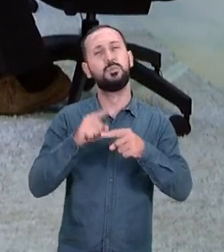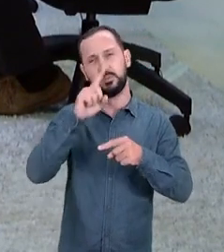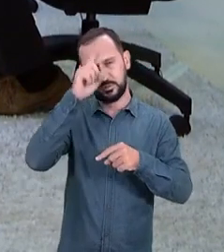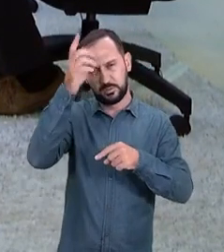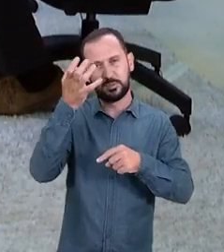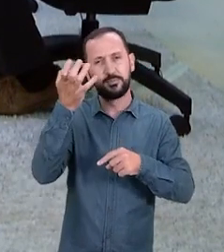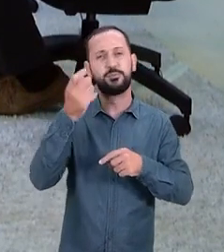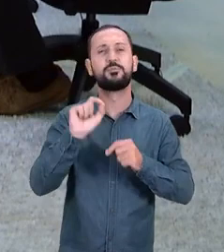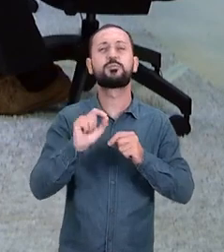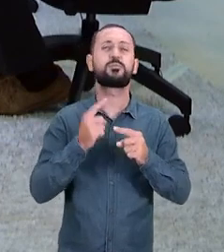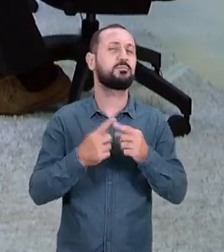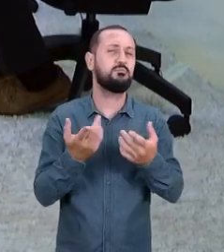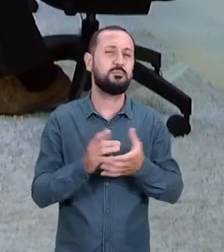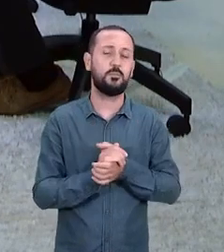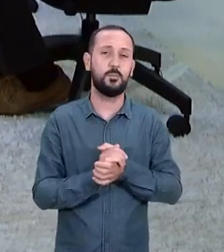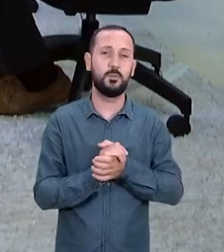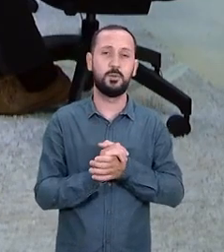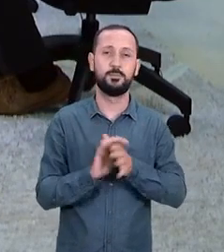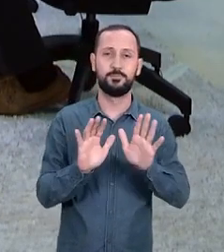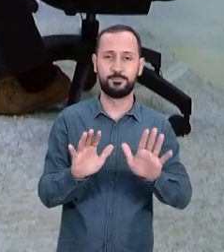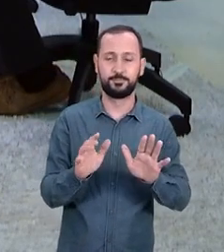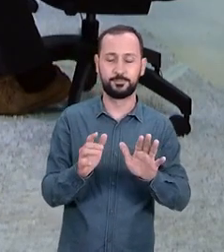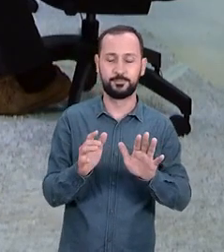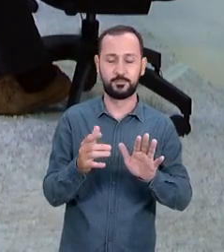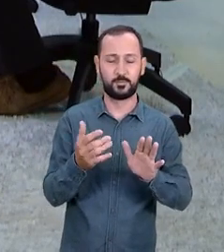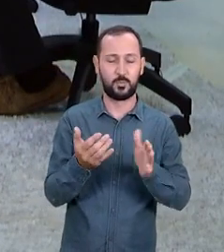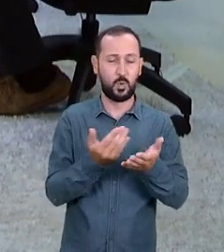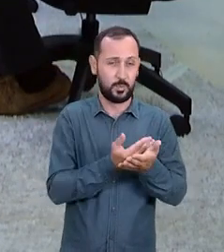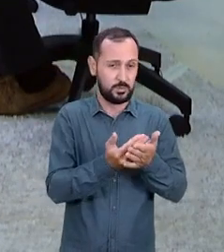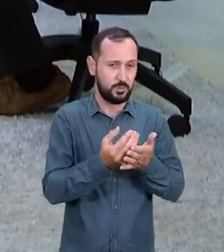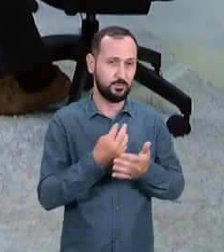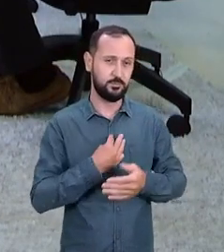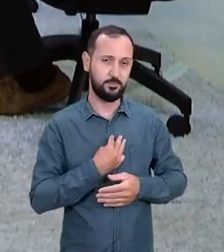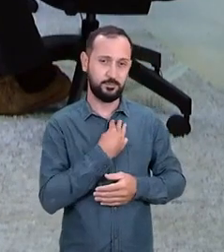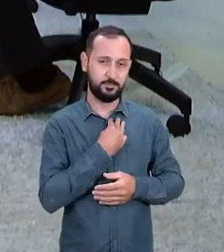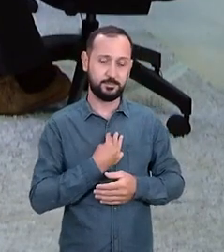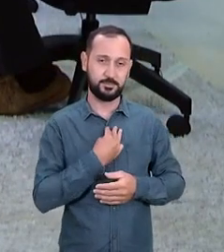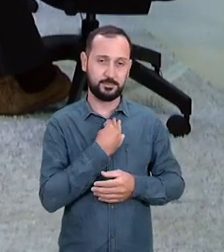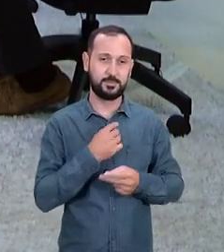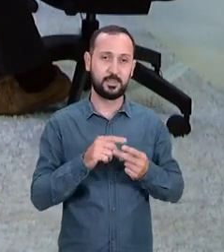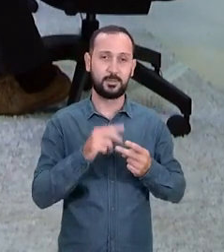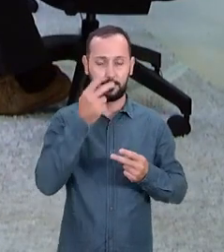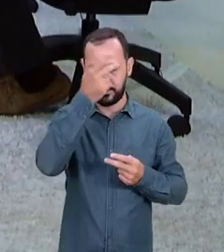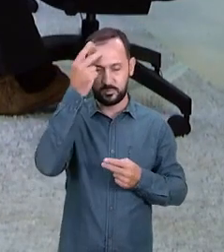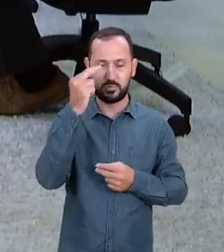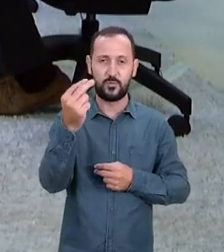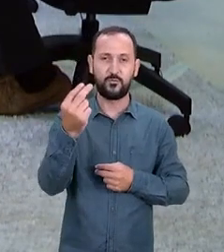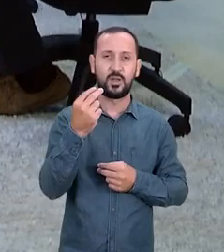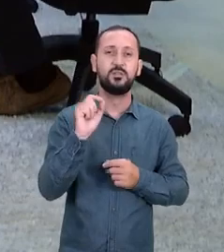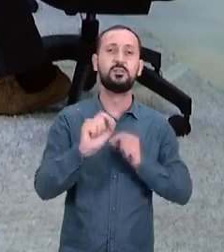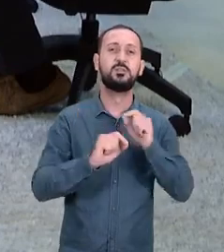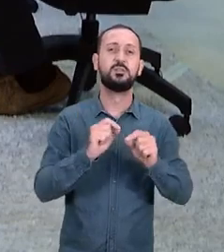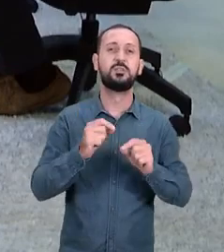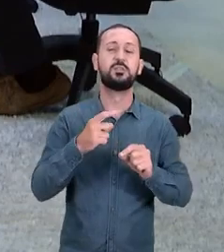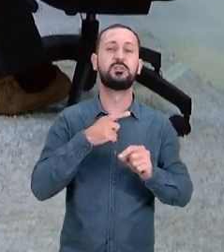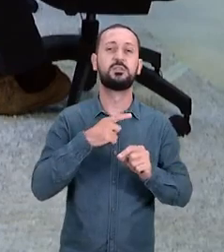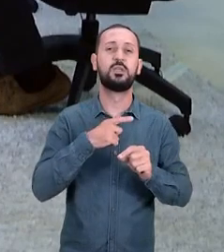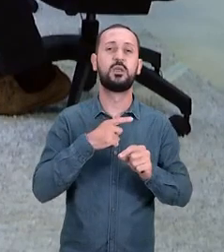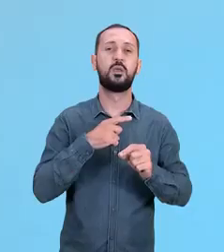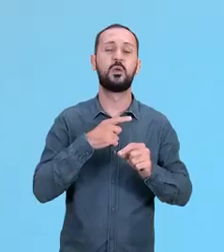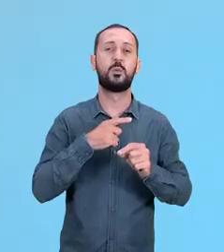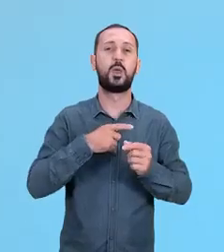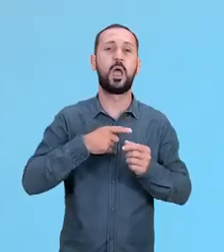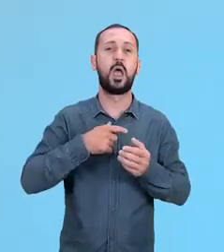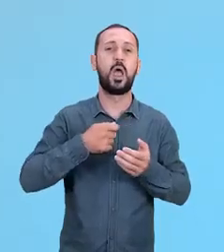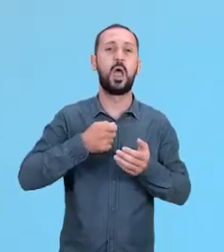essa Frente Parlamentar, deputado? Primeiro, Picarelli, ouvintes, nós temos um